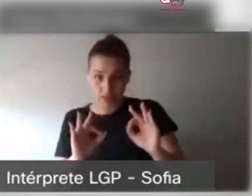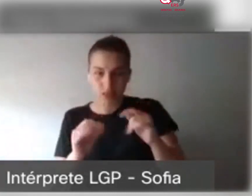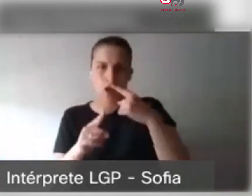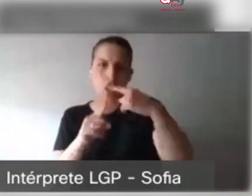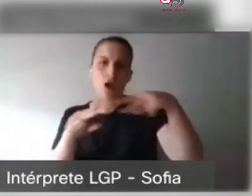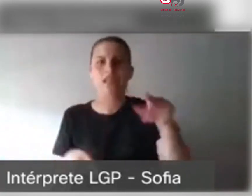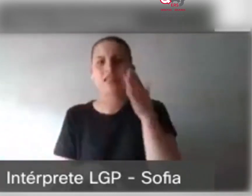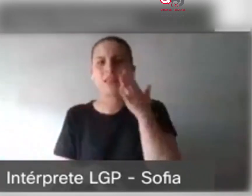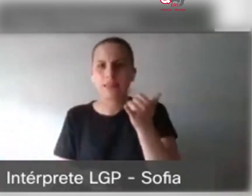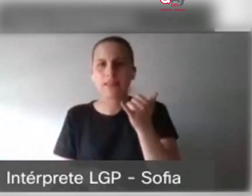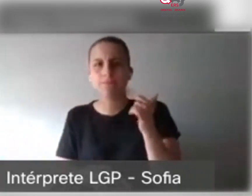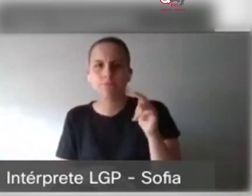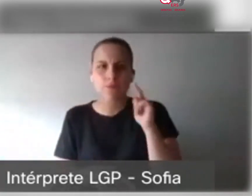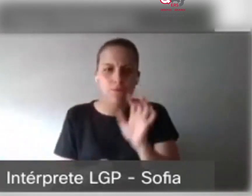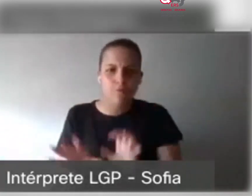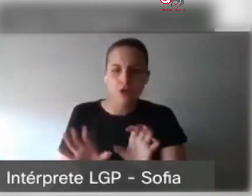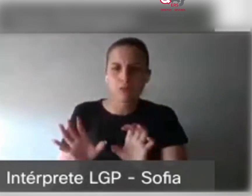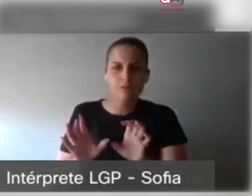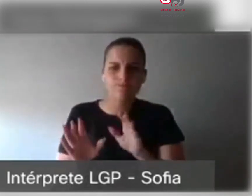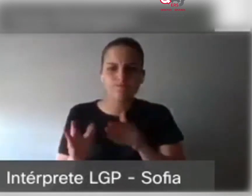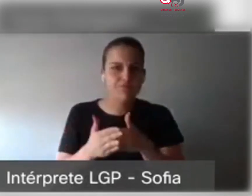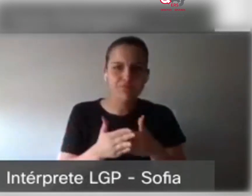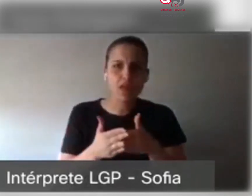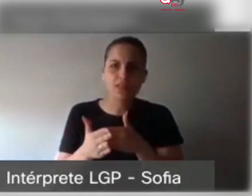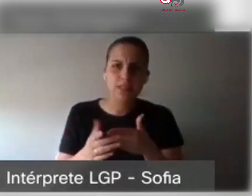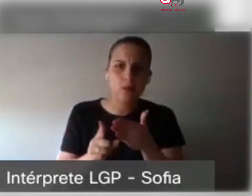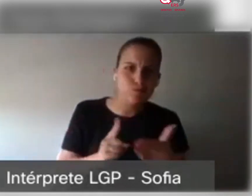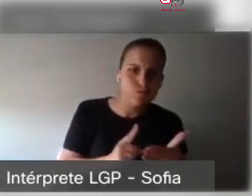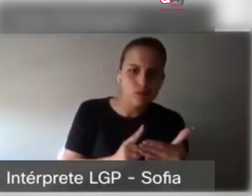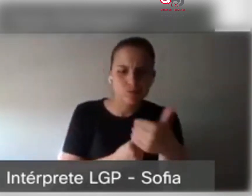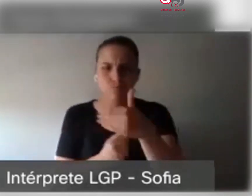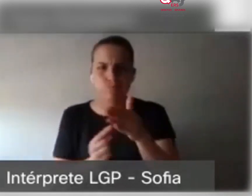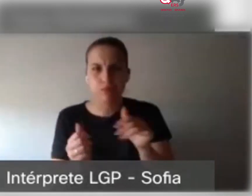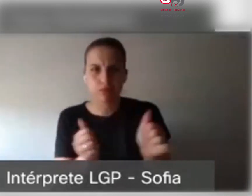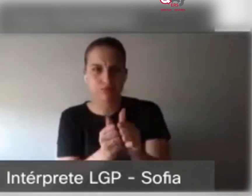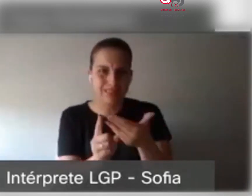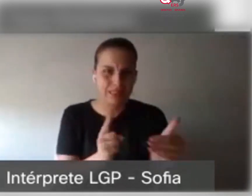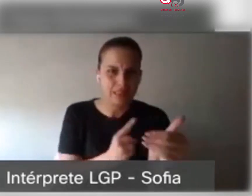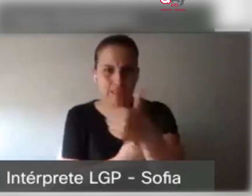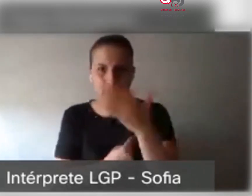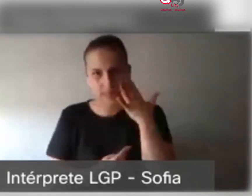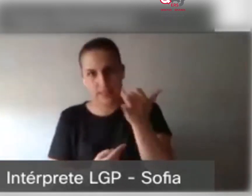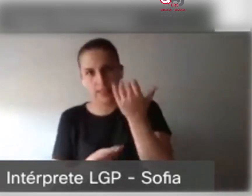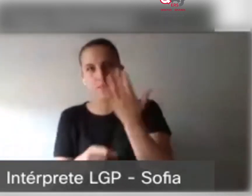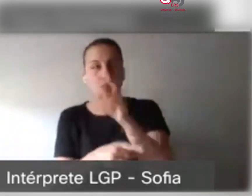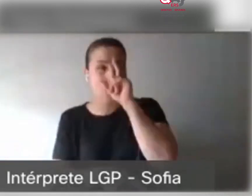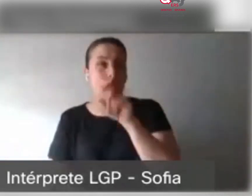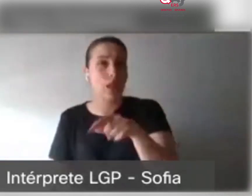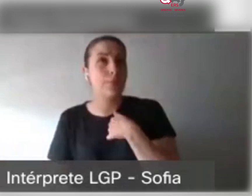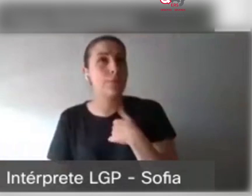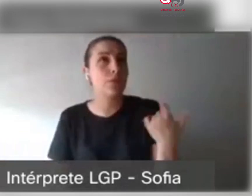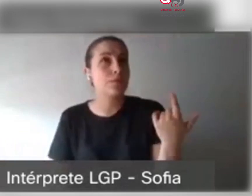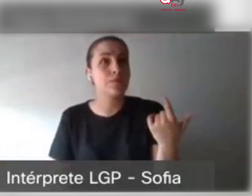encontrar sempre formas de mitigar essa restrição ao acompanhamento. Eu recordo, por exemplo,